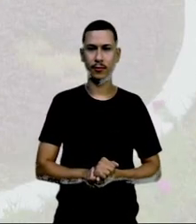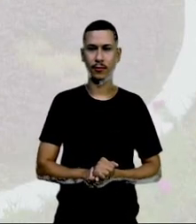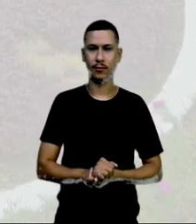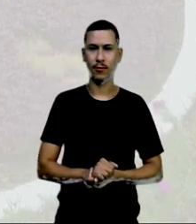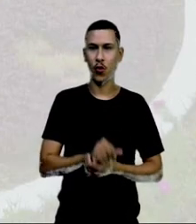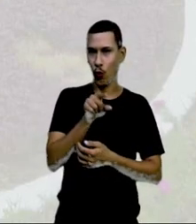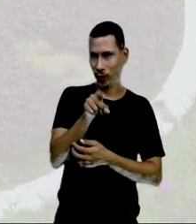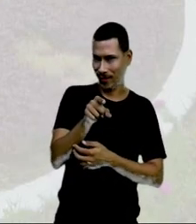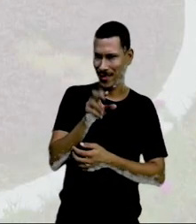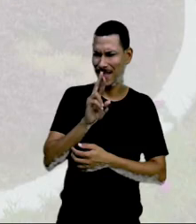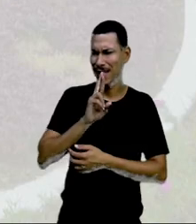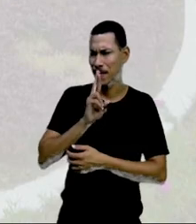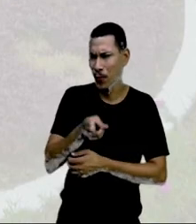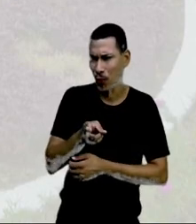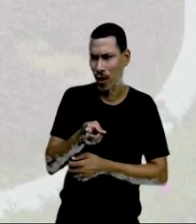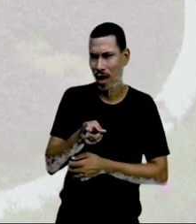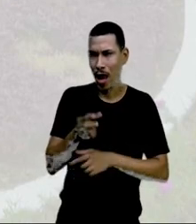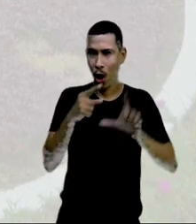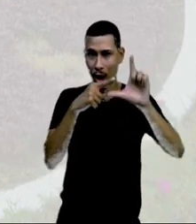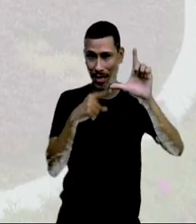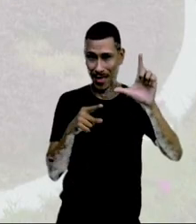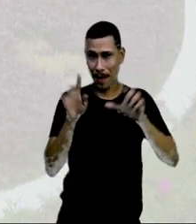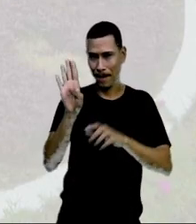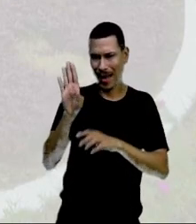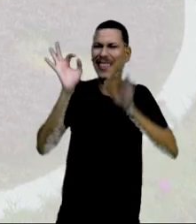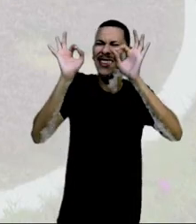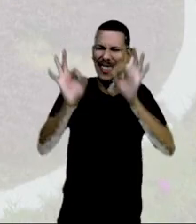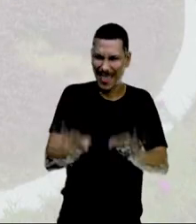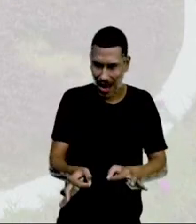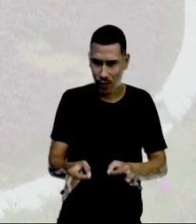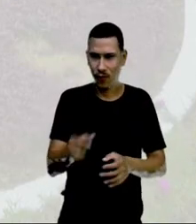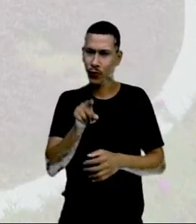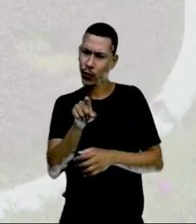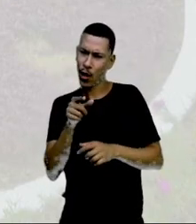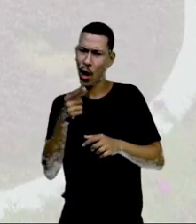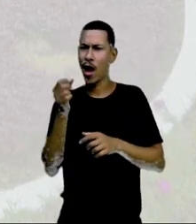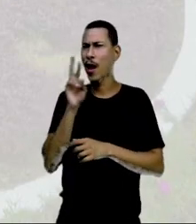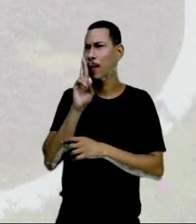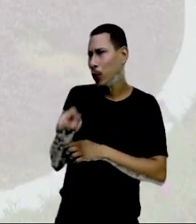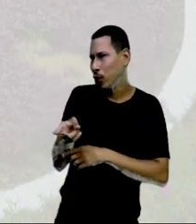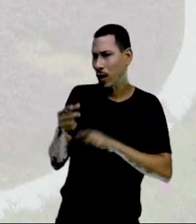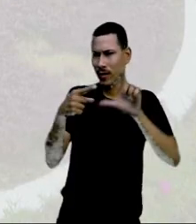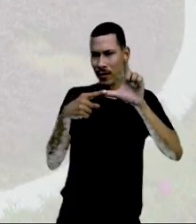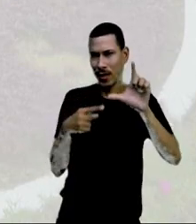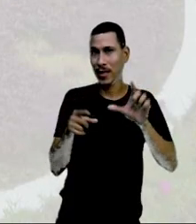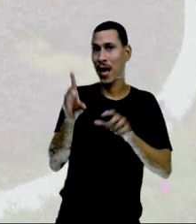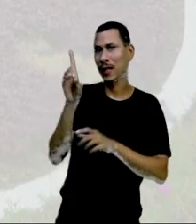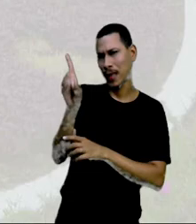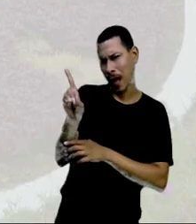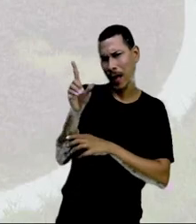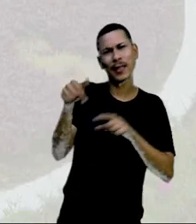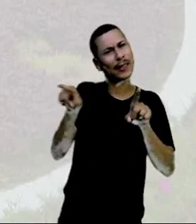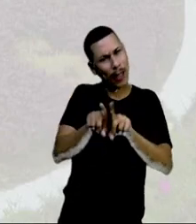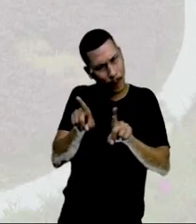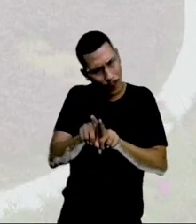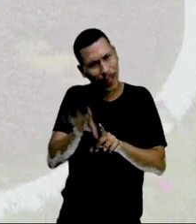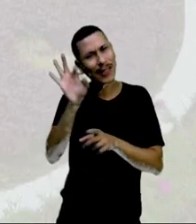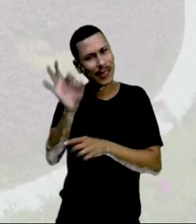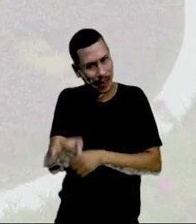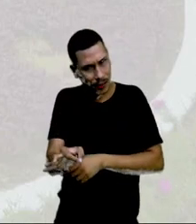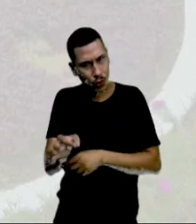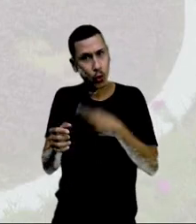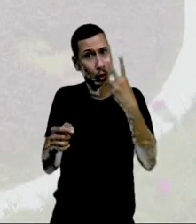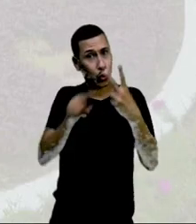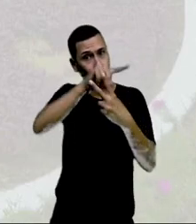Se respondeu letra B, acertou. Se respondeu letra D, também acertou. Pois